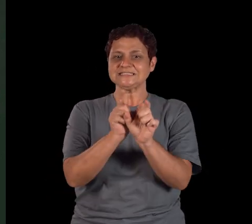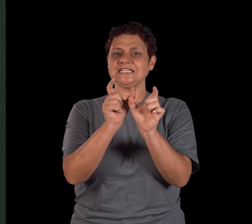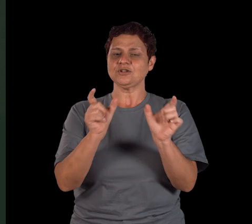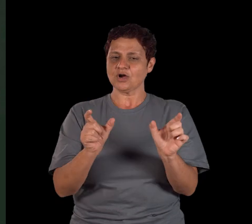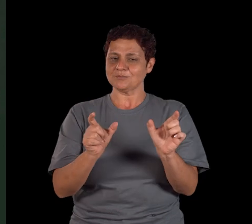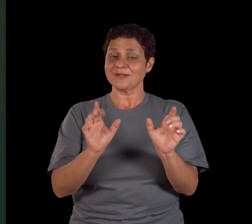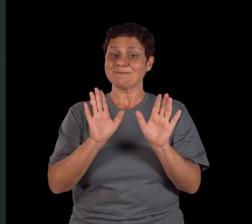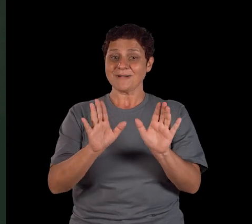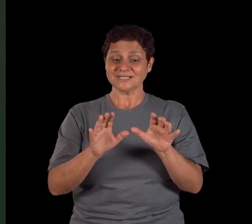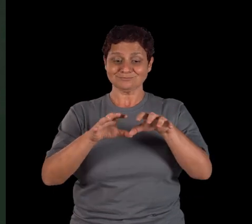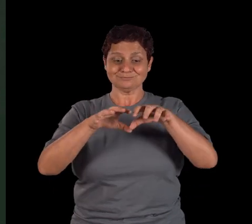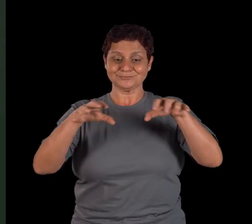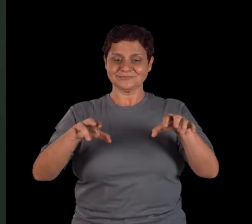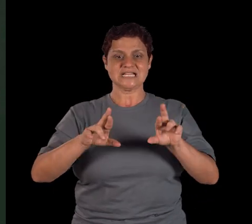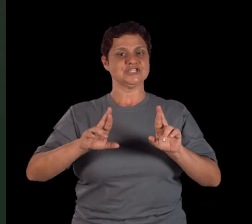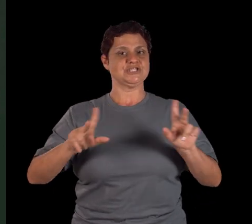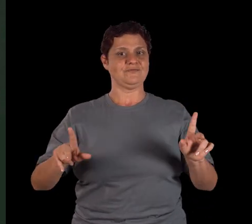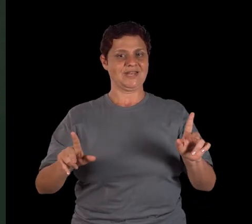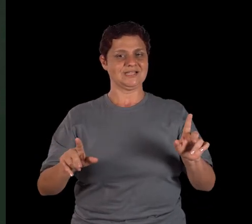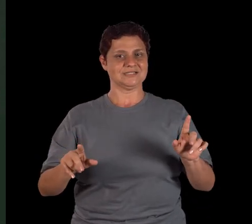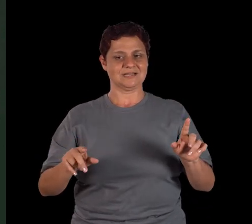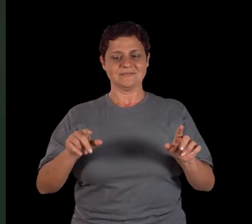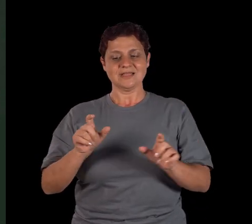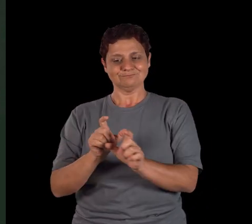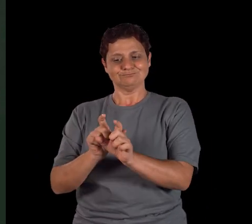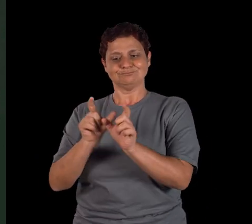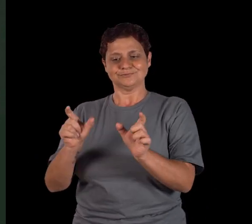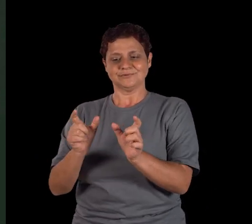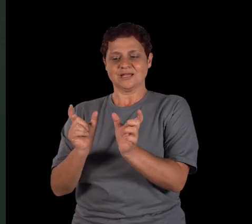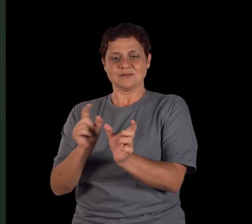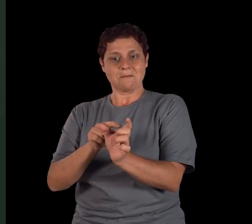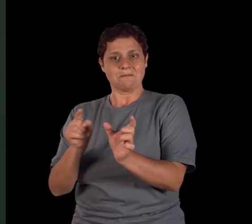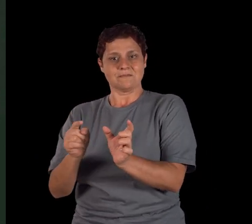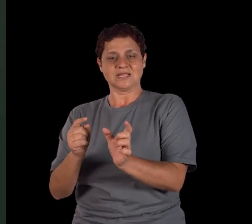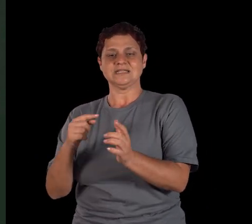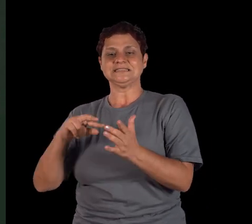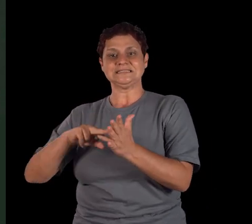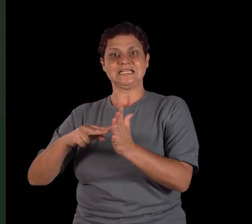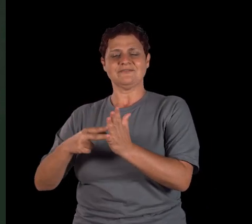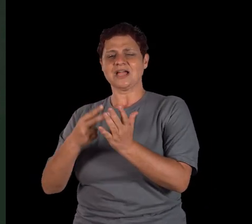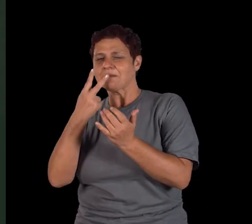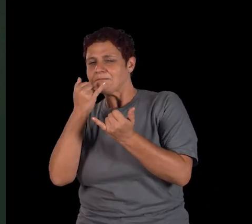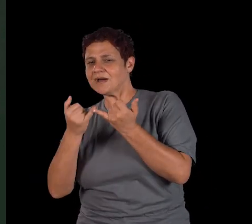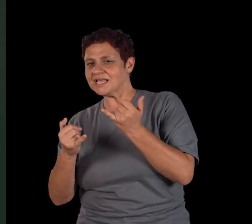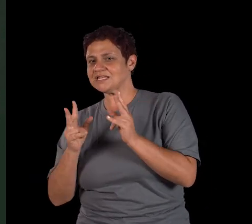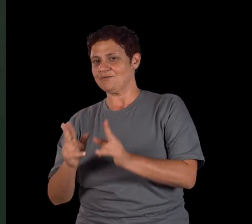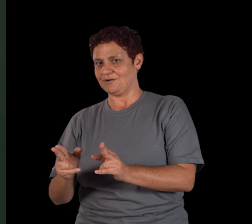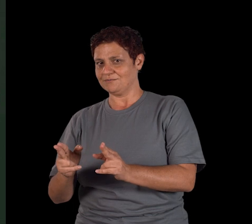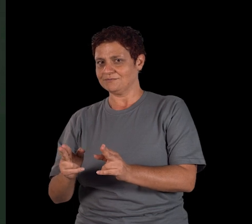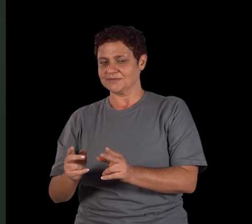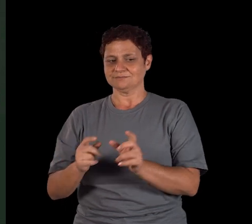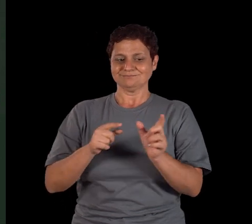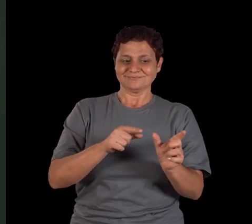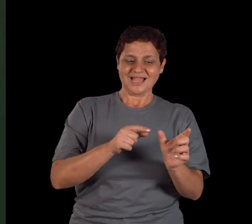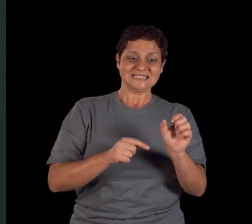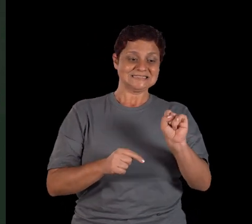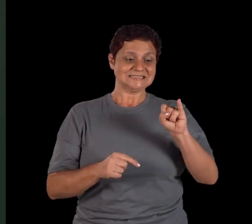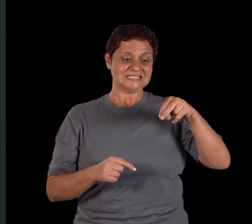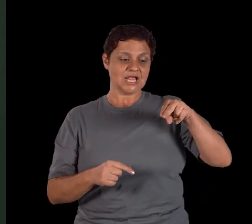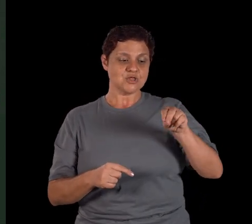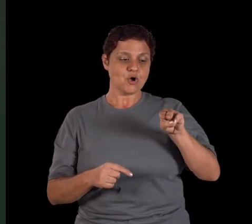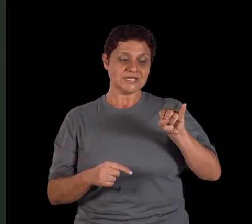não é a mesma coisa que sinônimo. Sinônimo é quando eu tenho duas palavras que têm o mesmo sentido. Sinonímia é quando eu